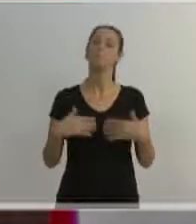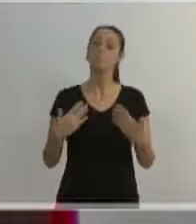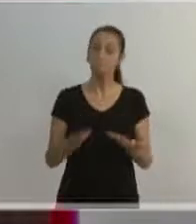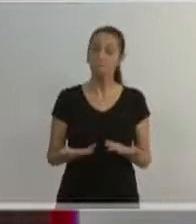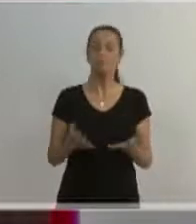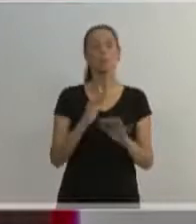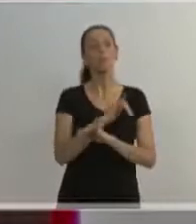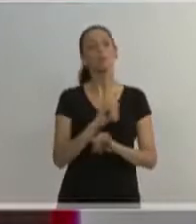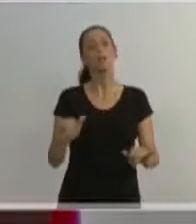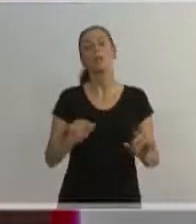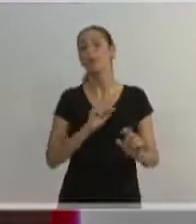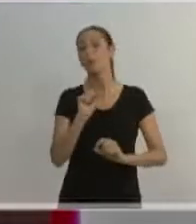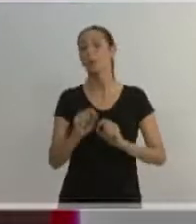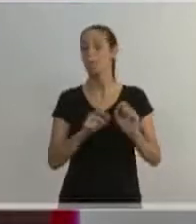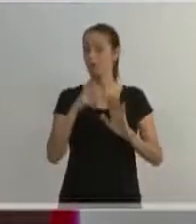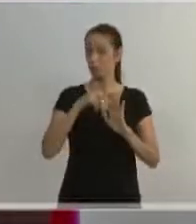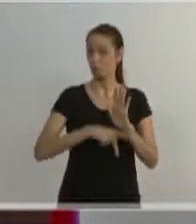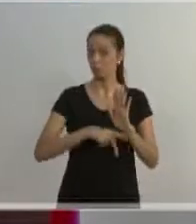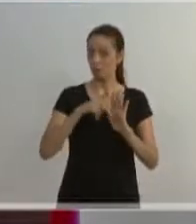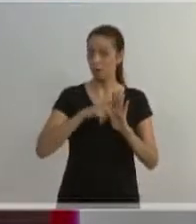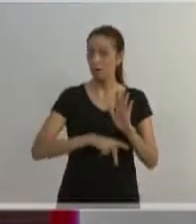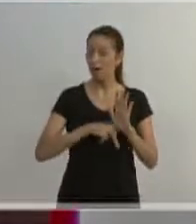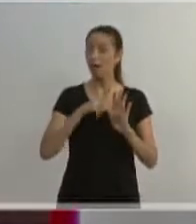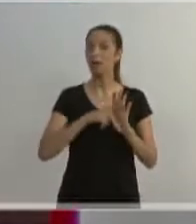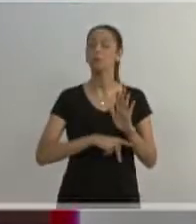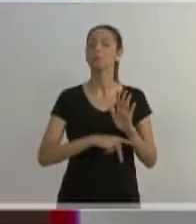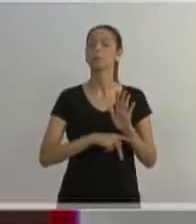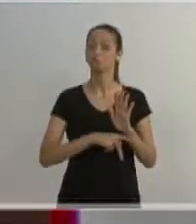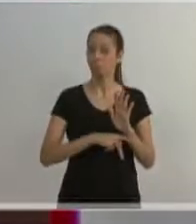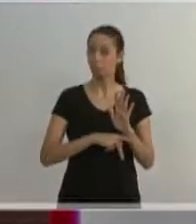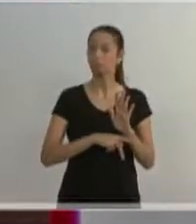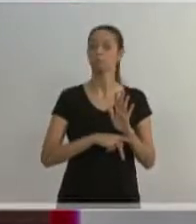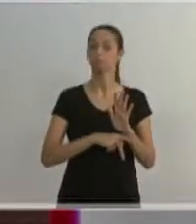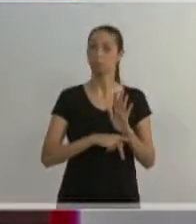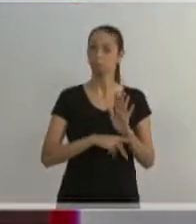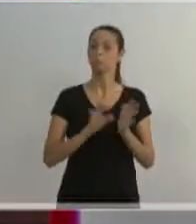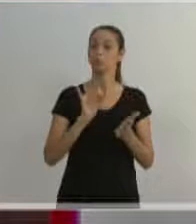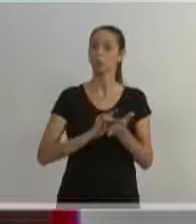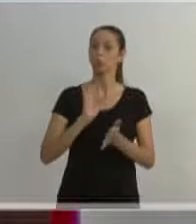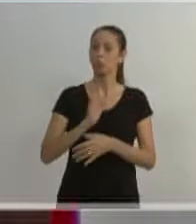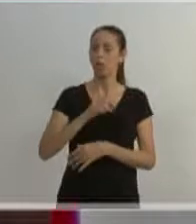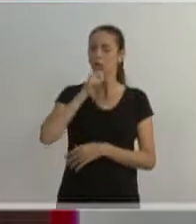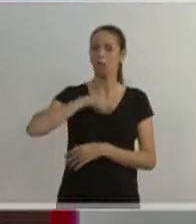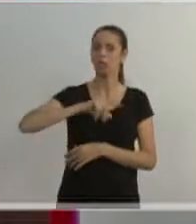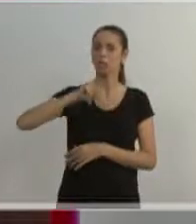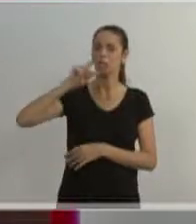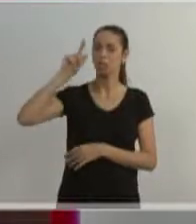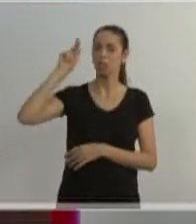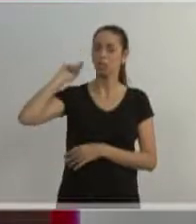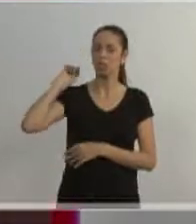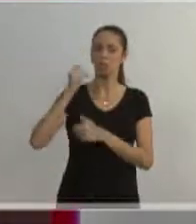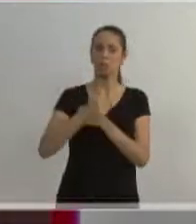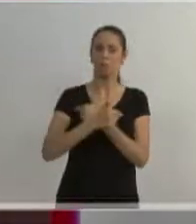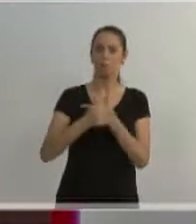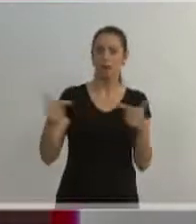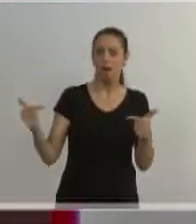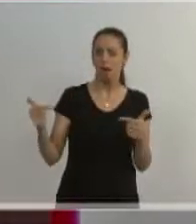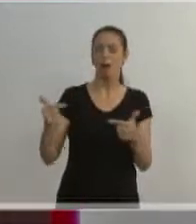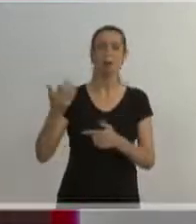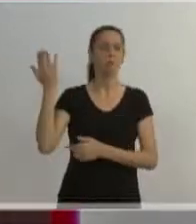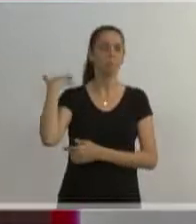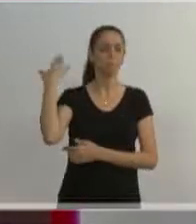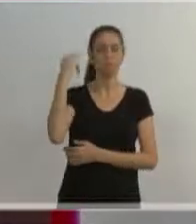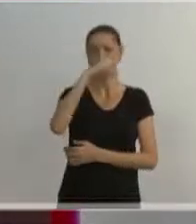é um projeto que já vem de longa data vários outros prefeitos